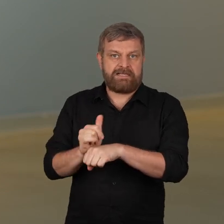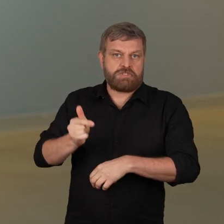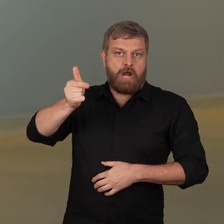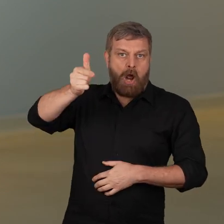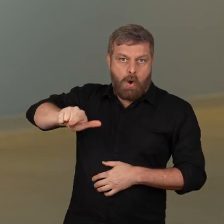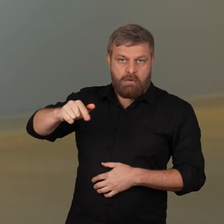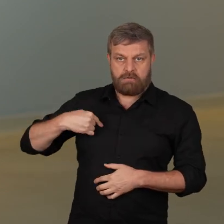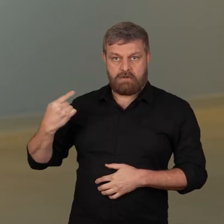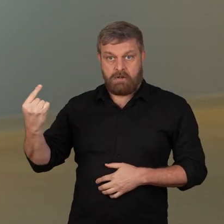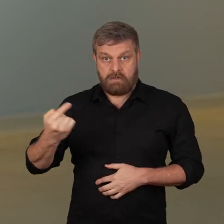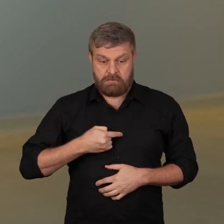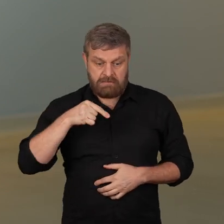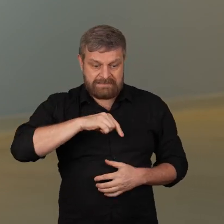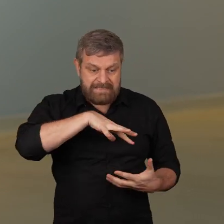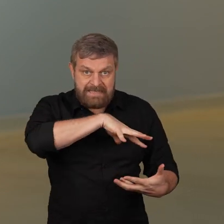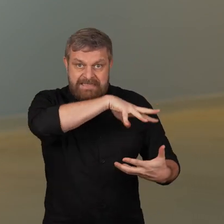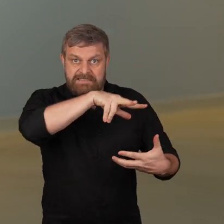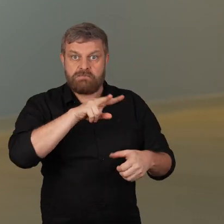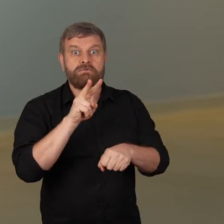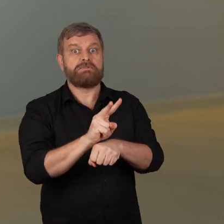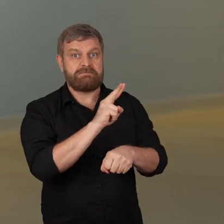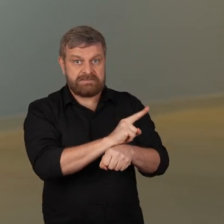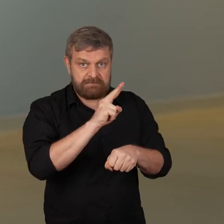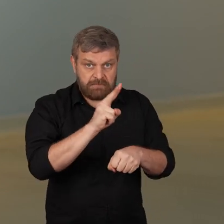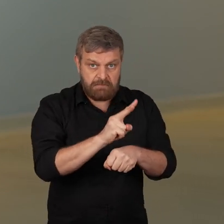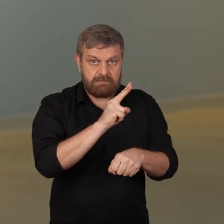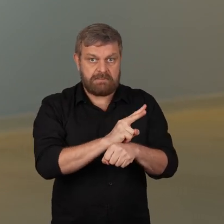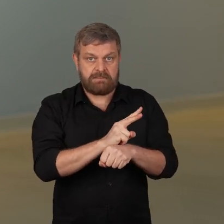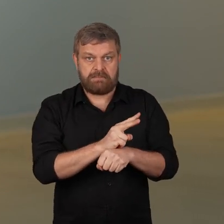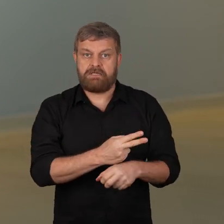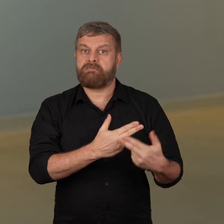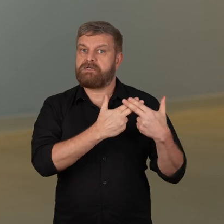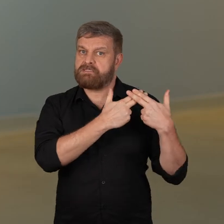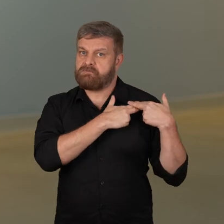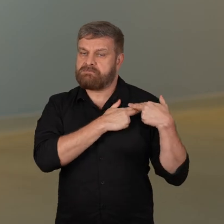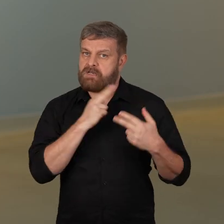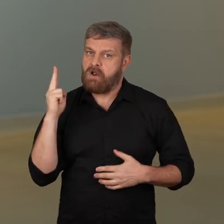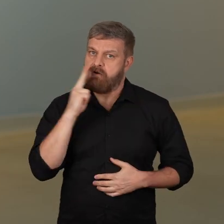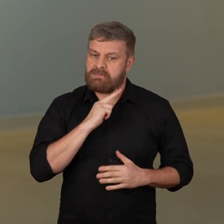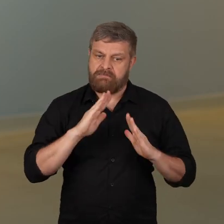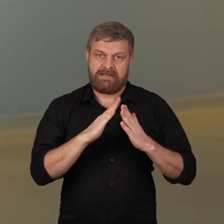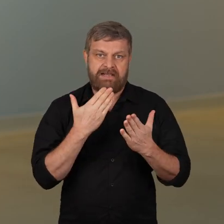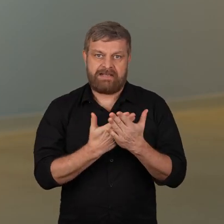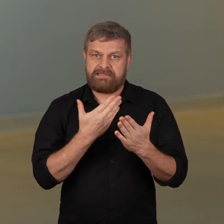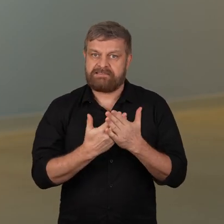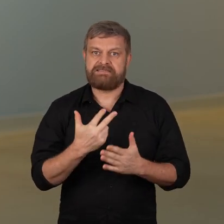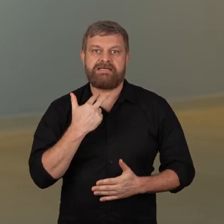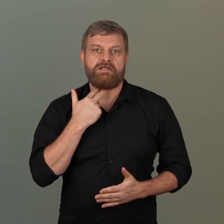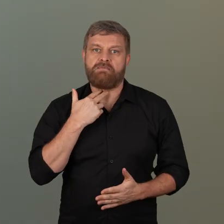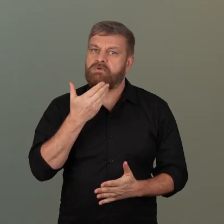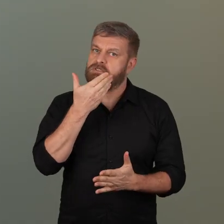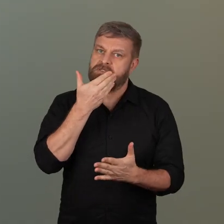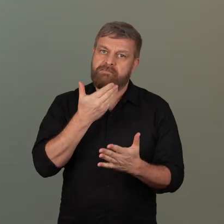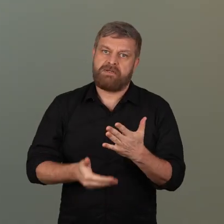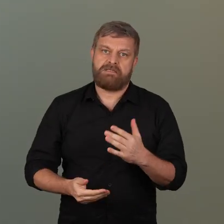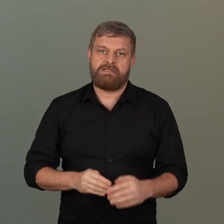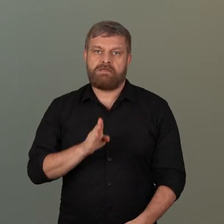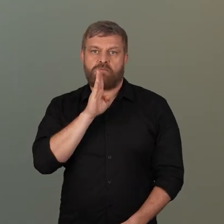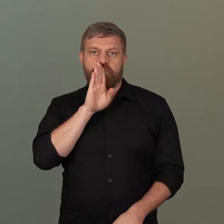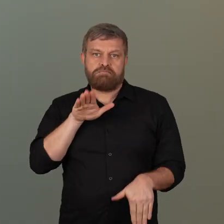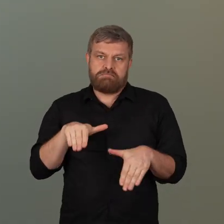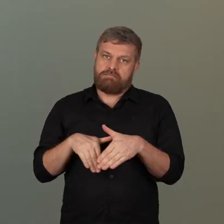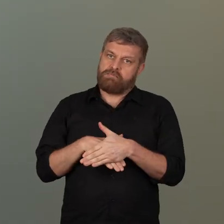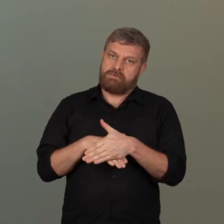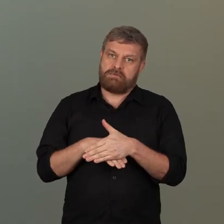que preservar este planeta, é uma tarefa urgente que a escola não pode perder de vista. Então é